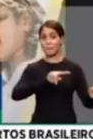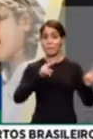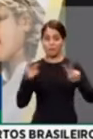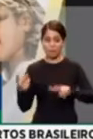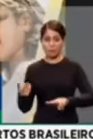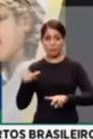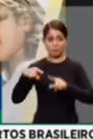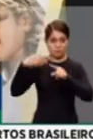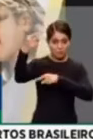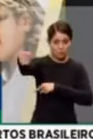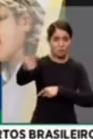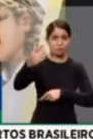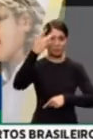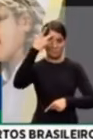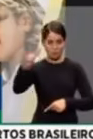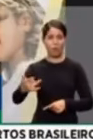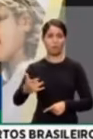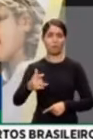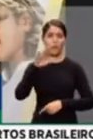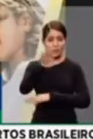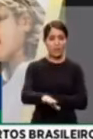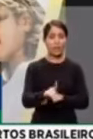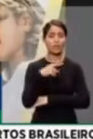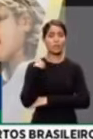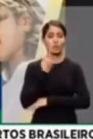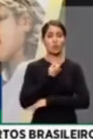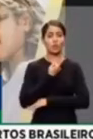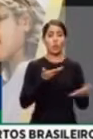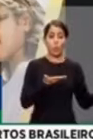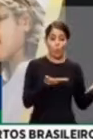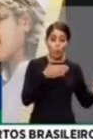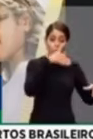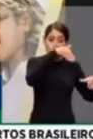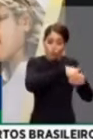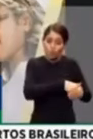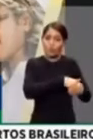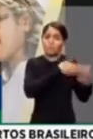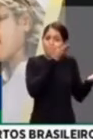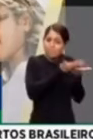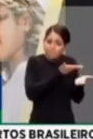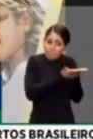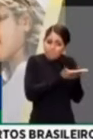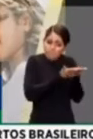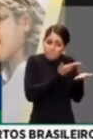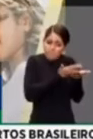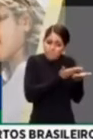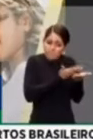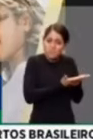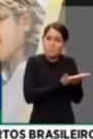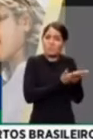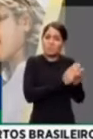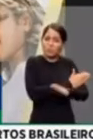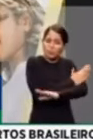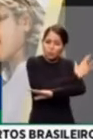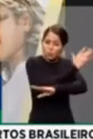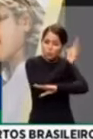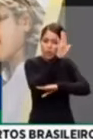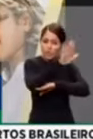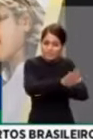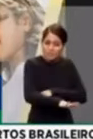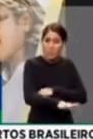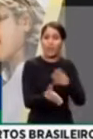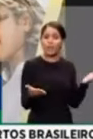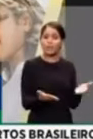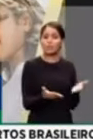nós, amanhã à tarde, e hoje nós votássemos, dedicássemos esta tarde à votação do Fundeb, que